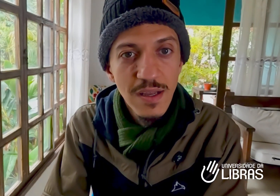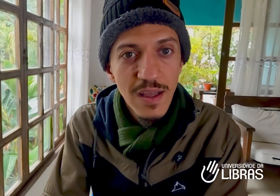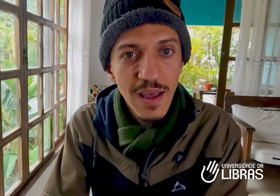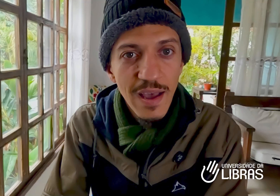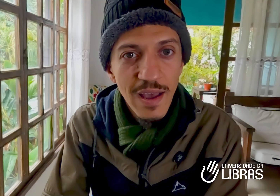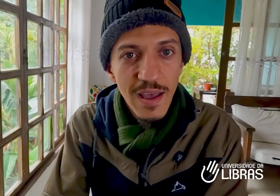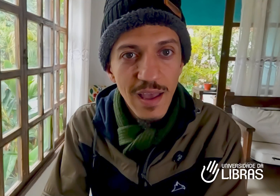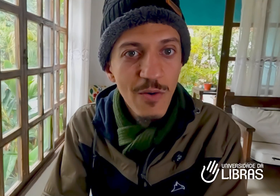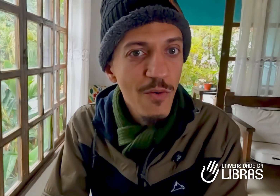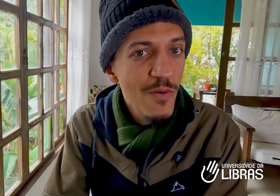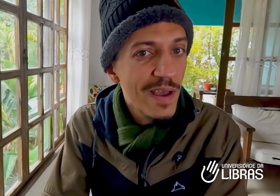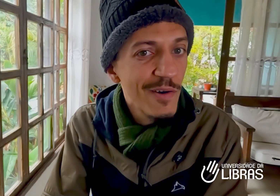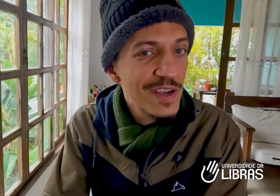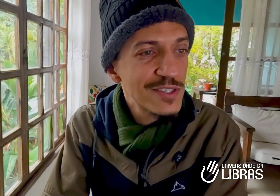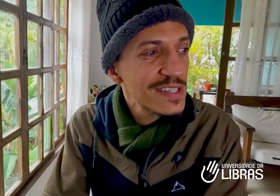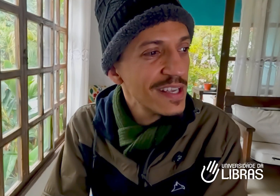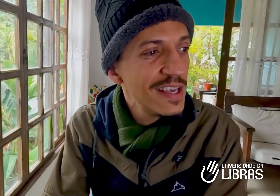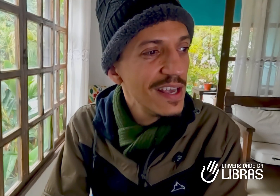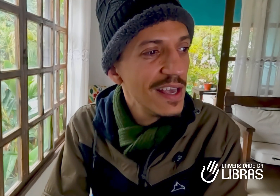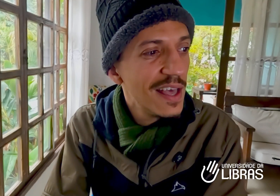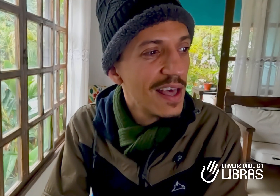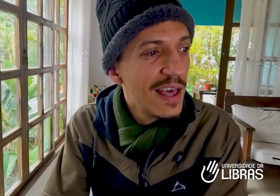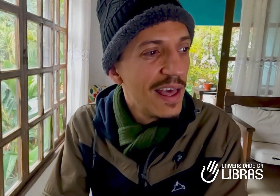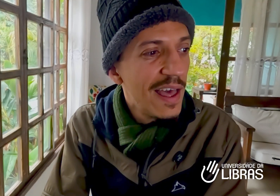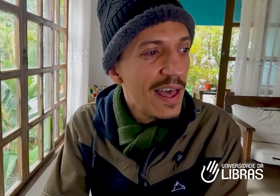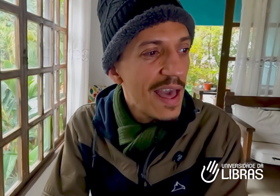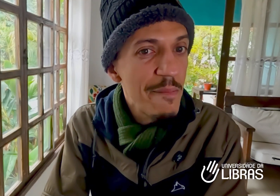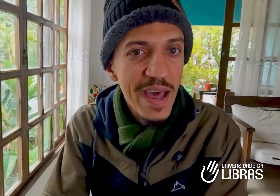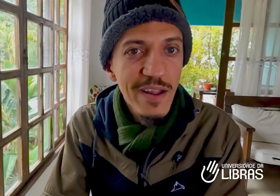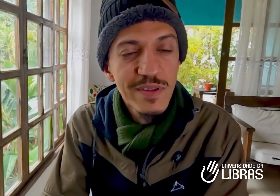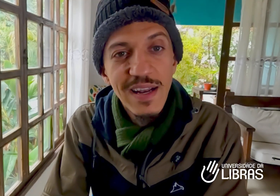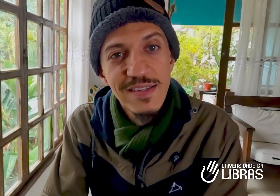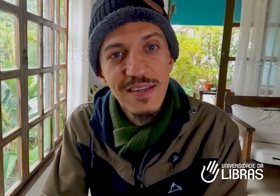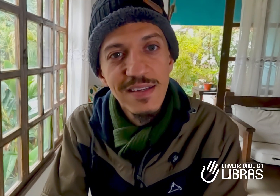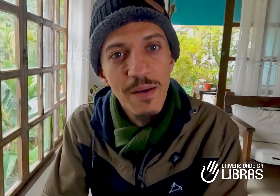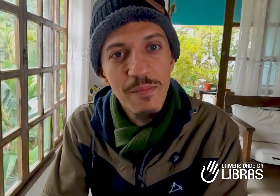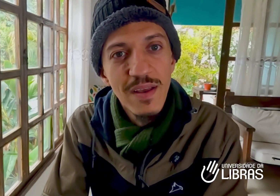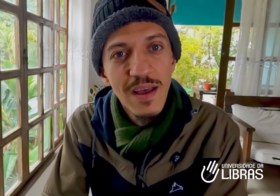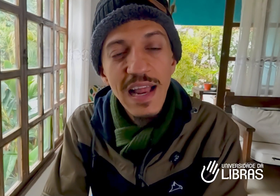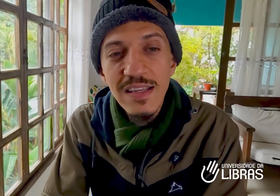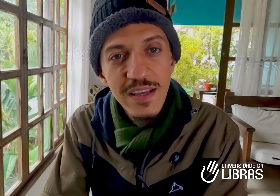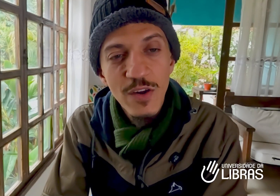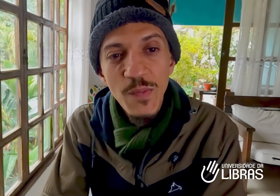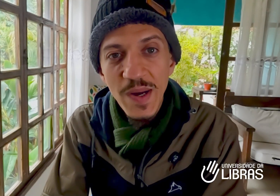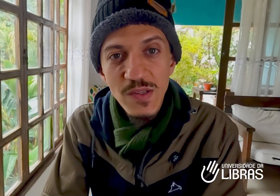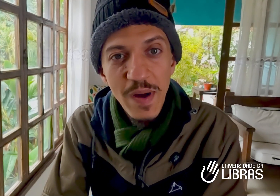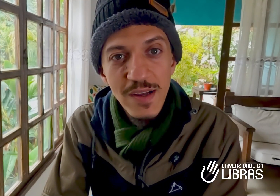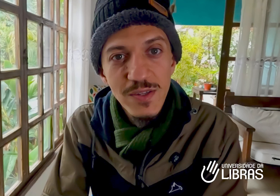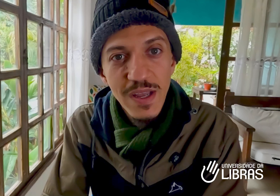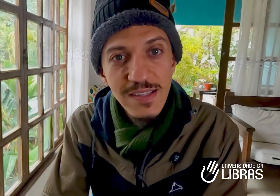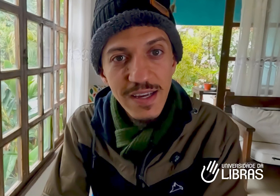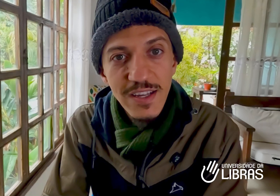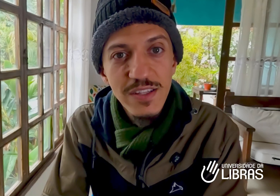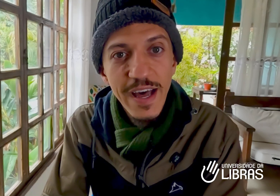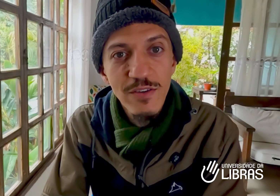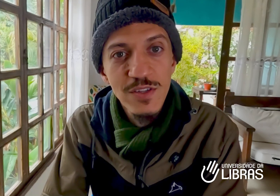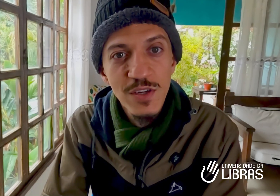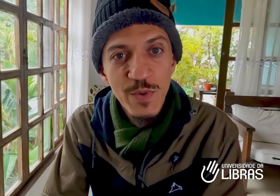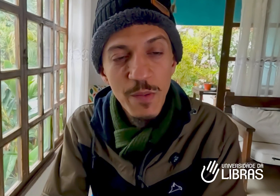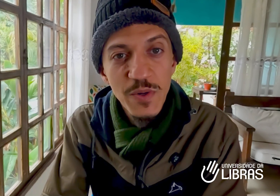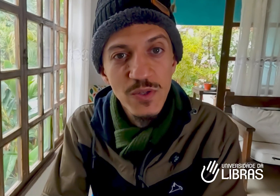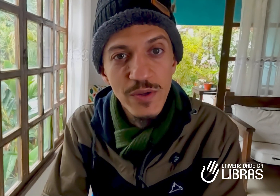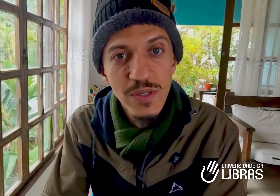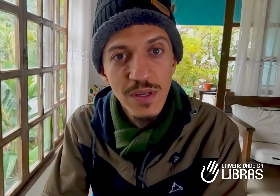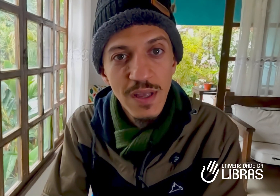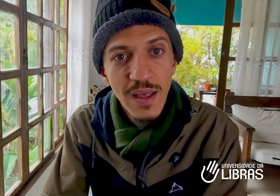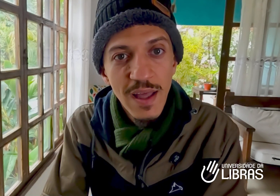Libras, eu vejo assim que é mérito deles, sabe? Eles seguiram o passo a passo, eles acreditaram nos seus